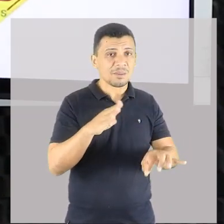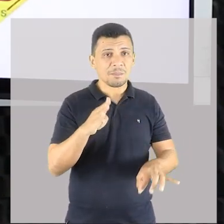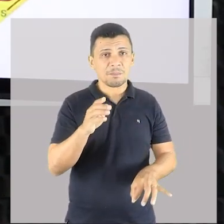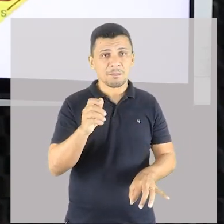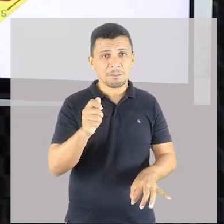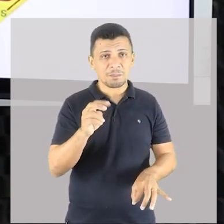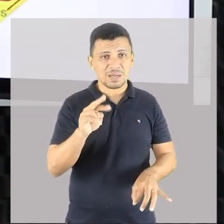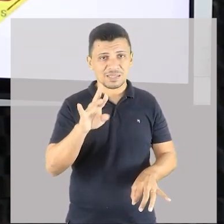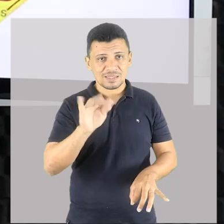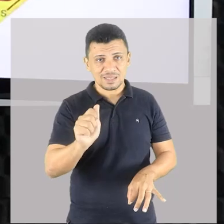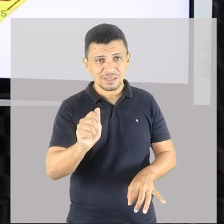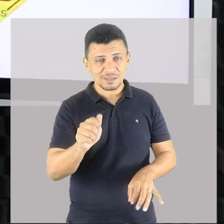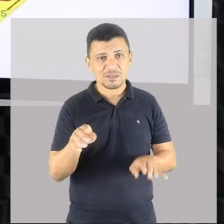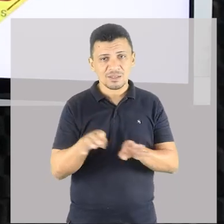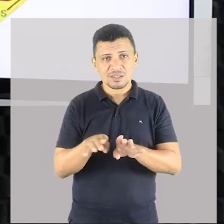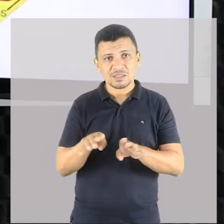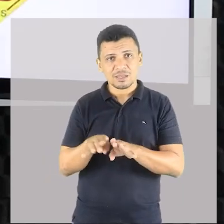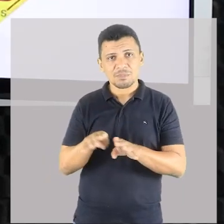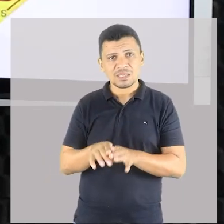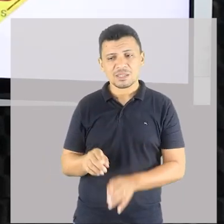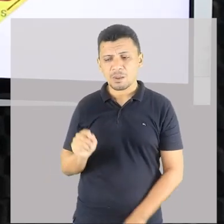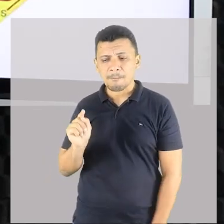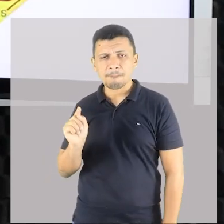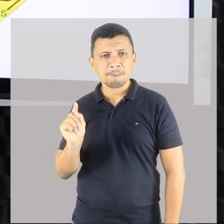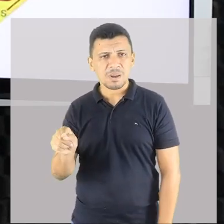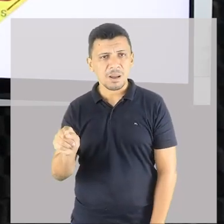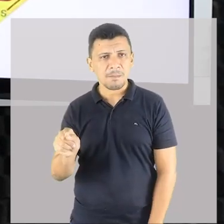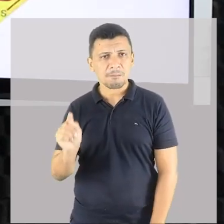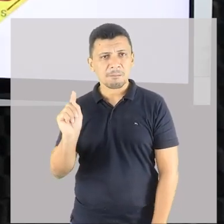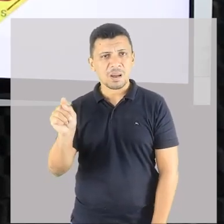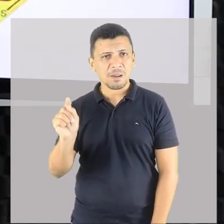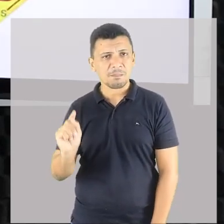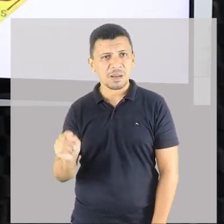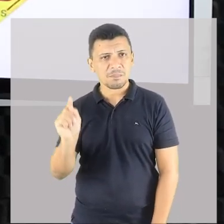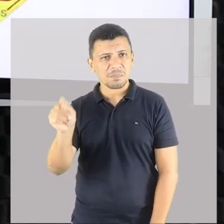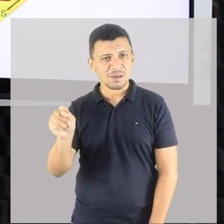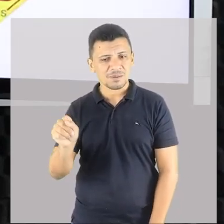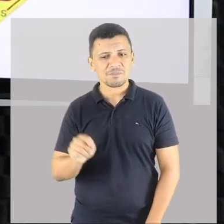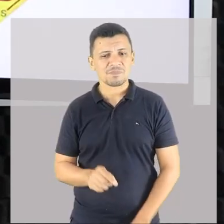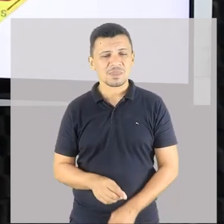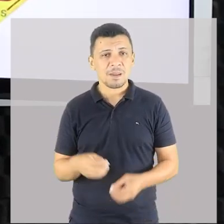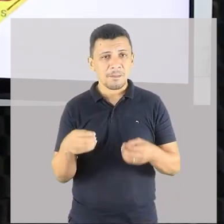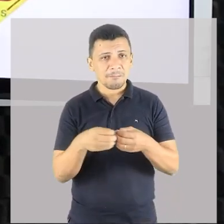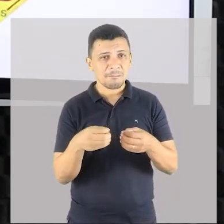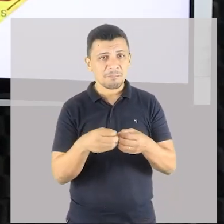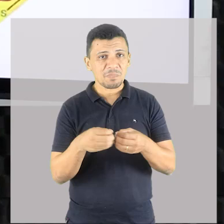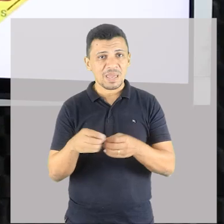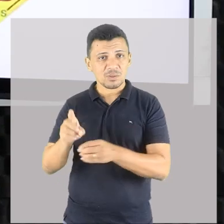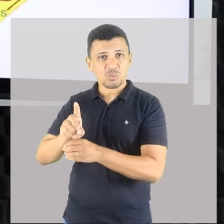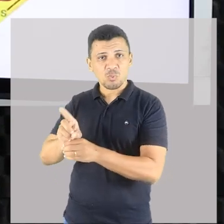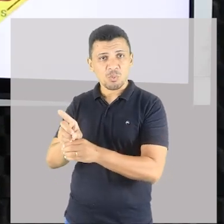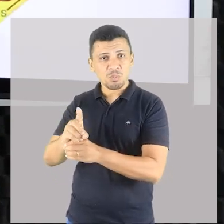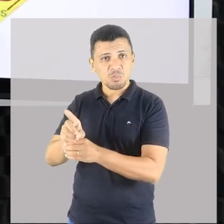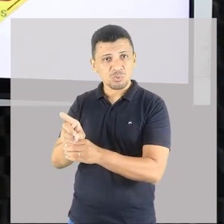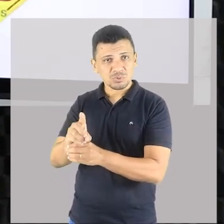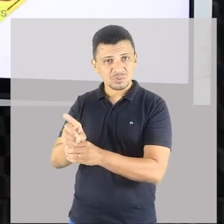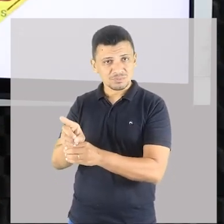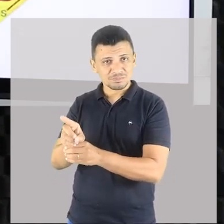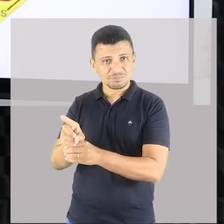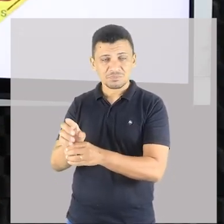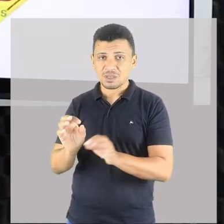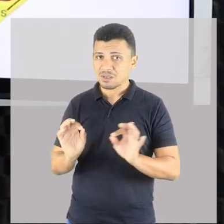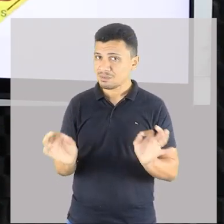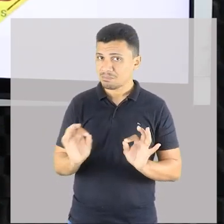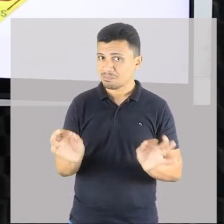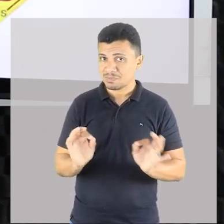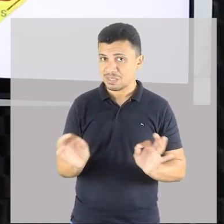interruptor. E aqui ele botou uma bússola perto. Quando não está passando corrente